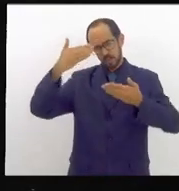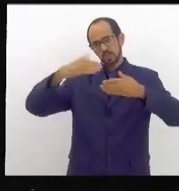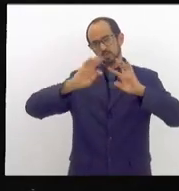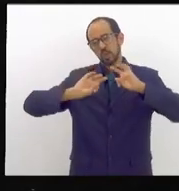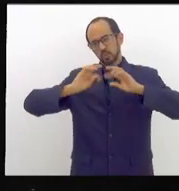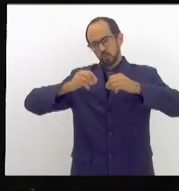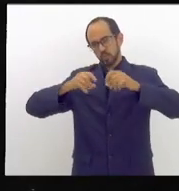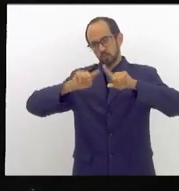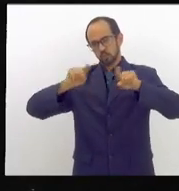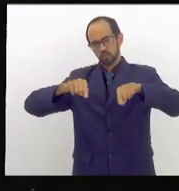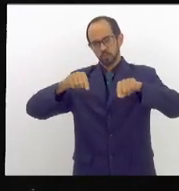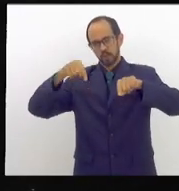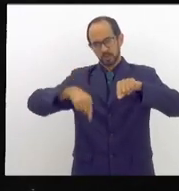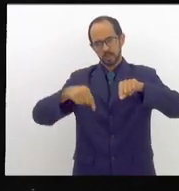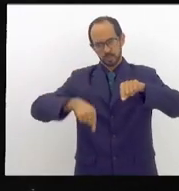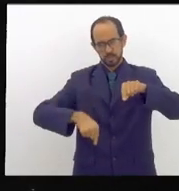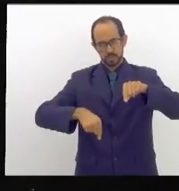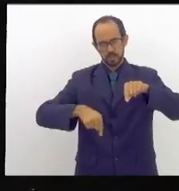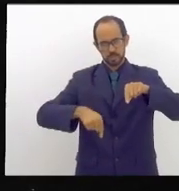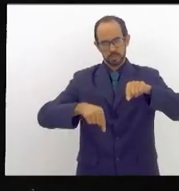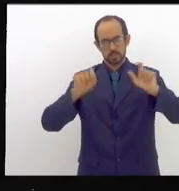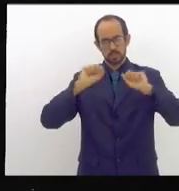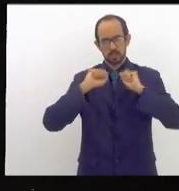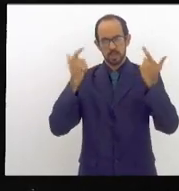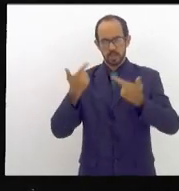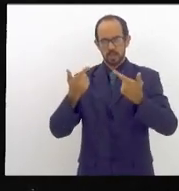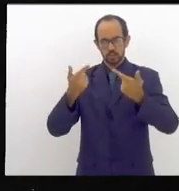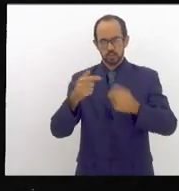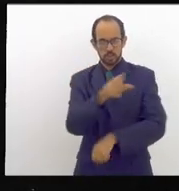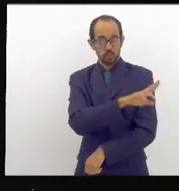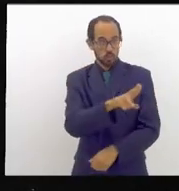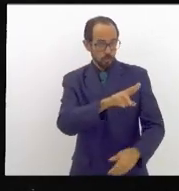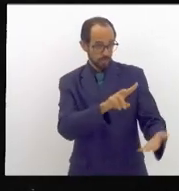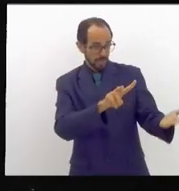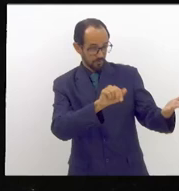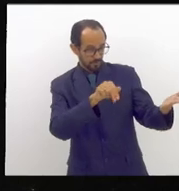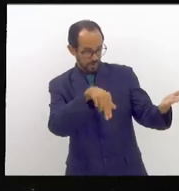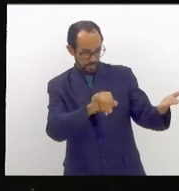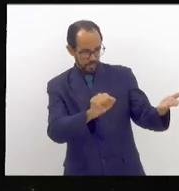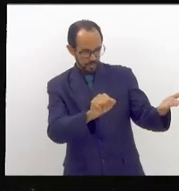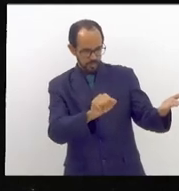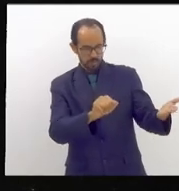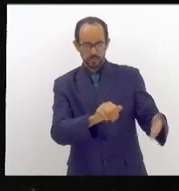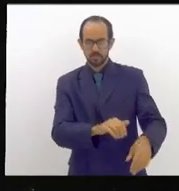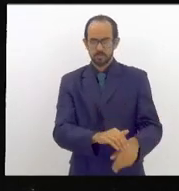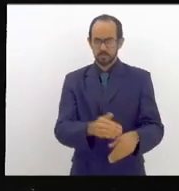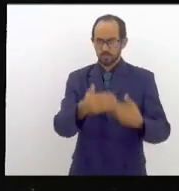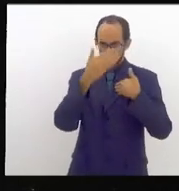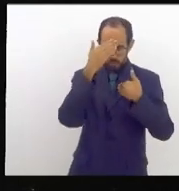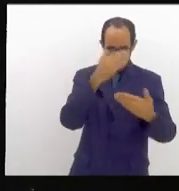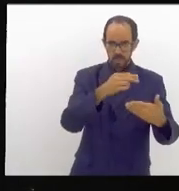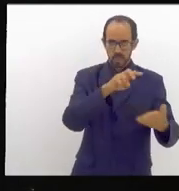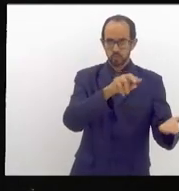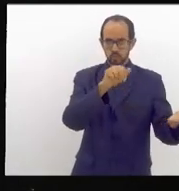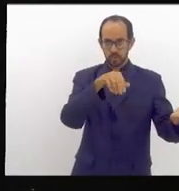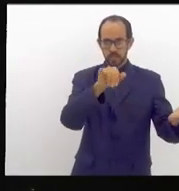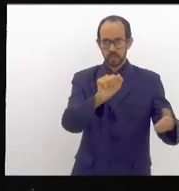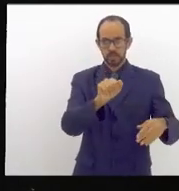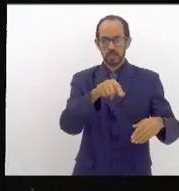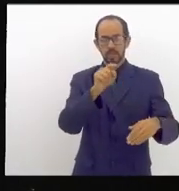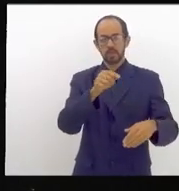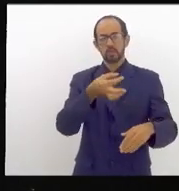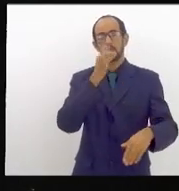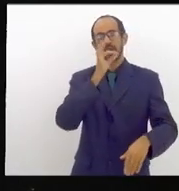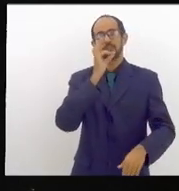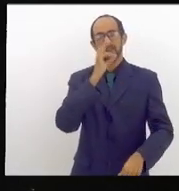desta casa em nome da Vânia muito obrigada Vânia do